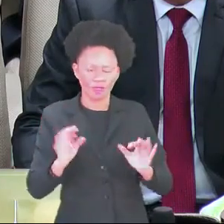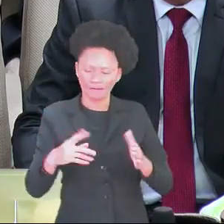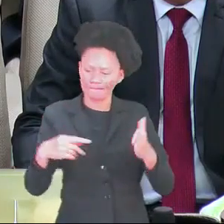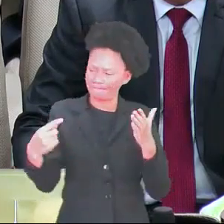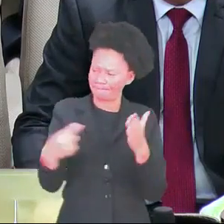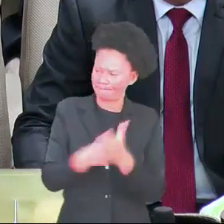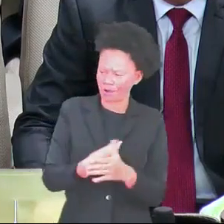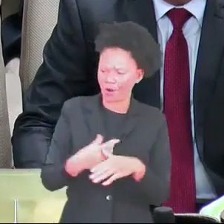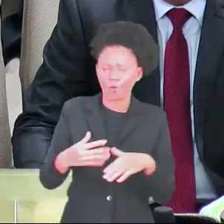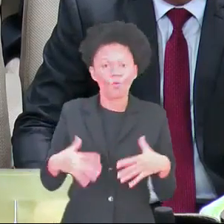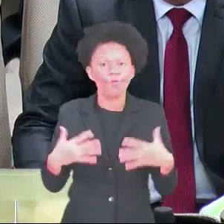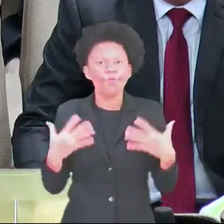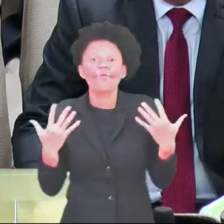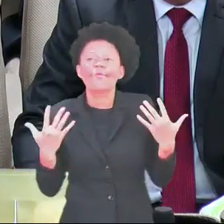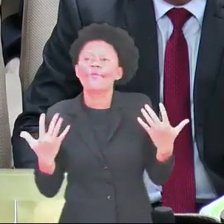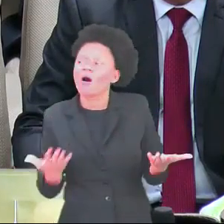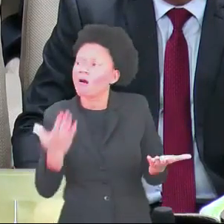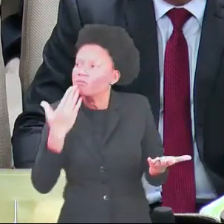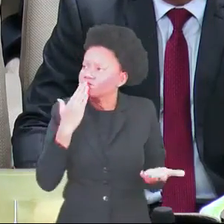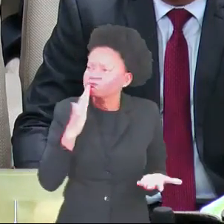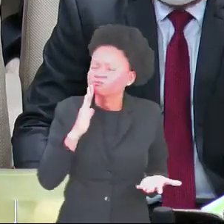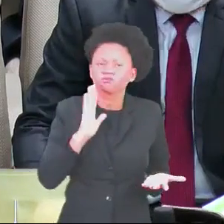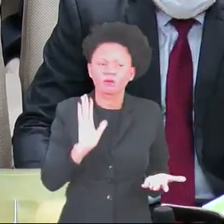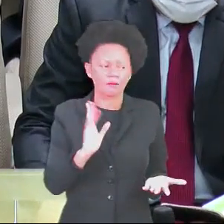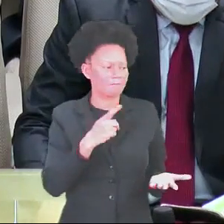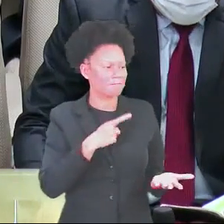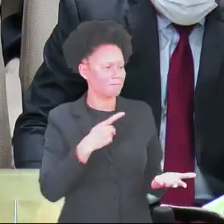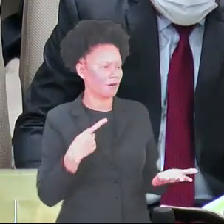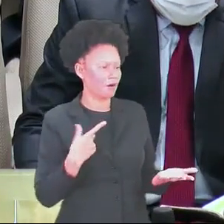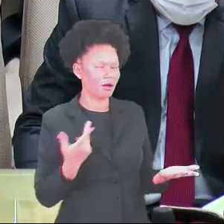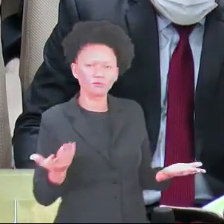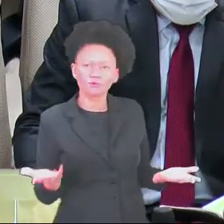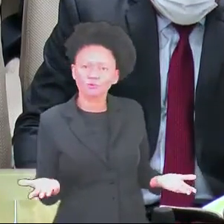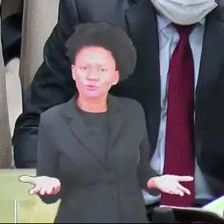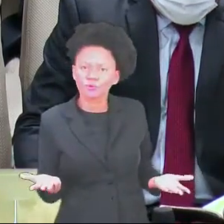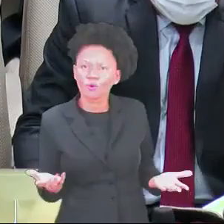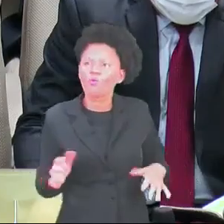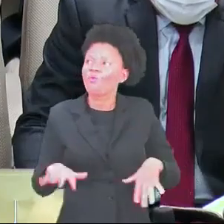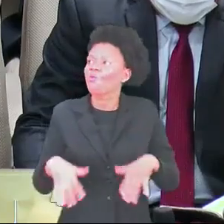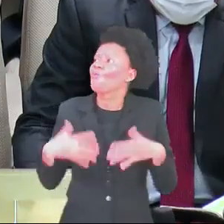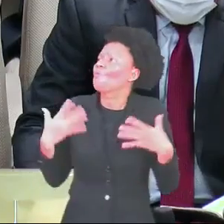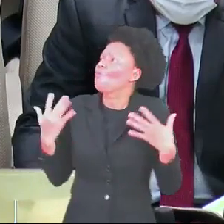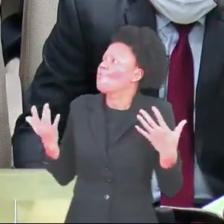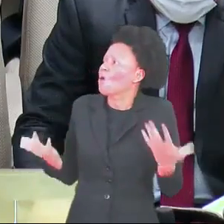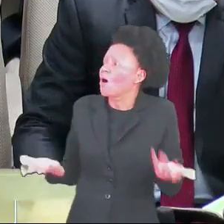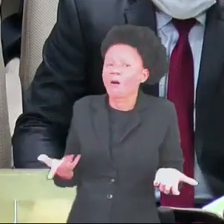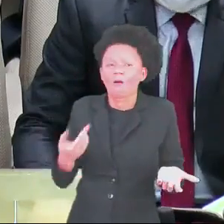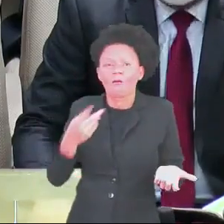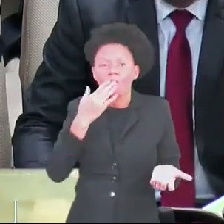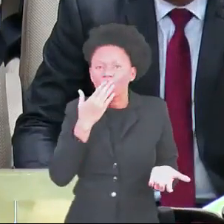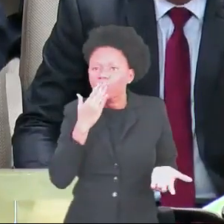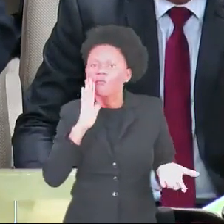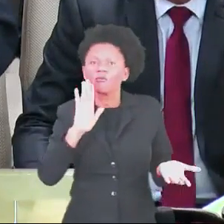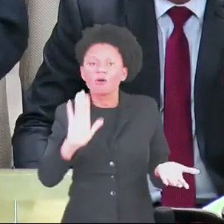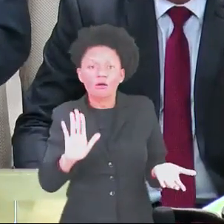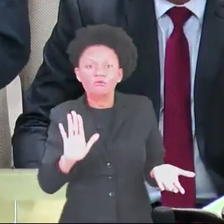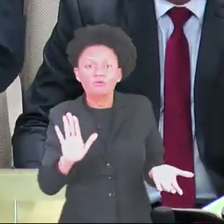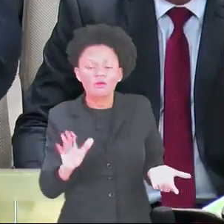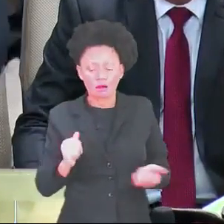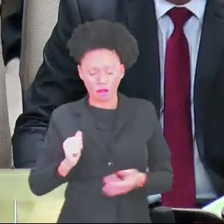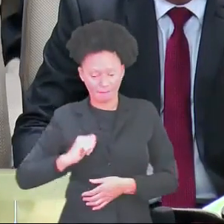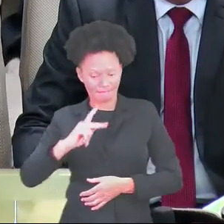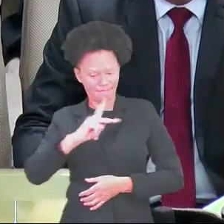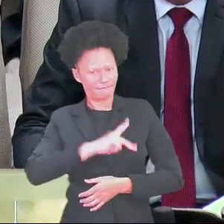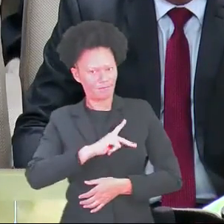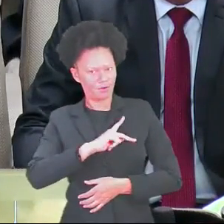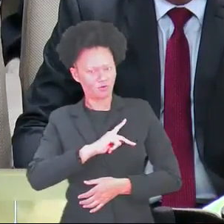pergunta é essa: quais são essas promessas, pastor? Quais são essas promessas? Aí o apóstolo